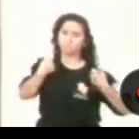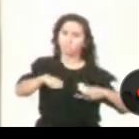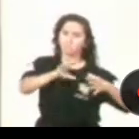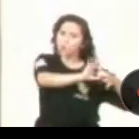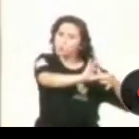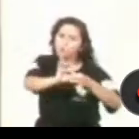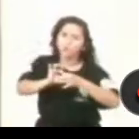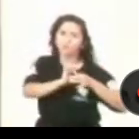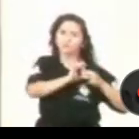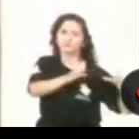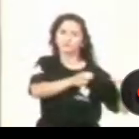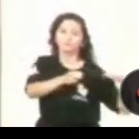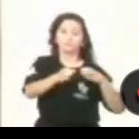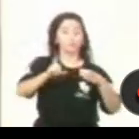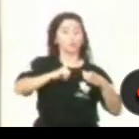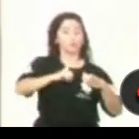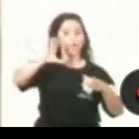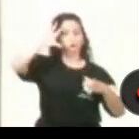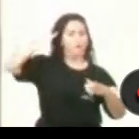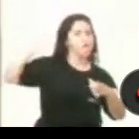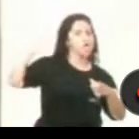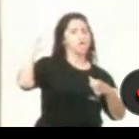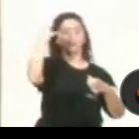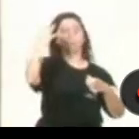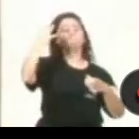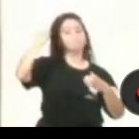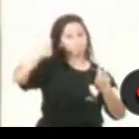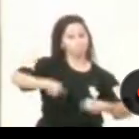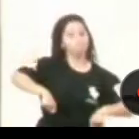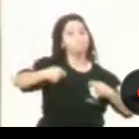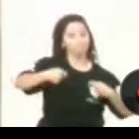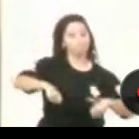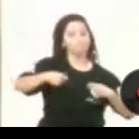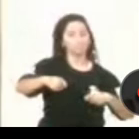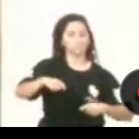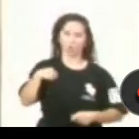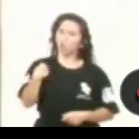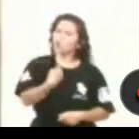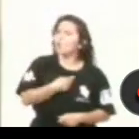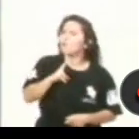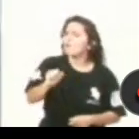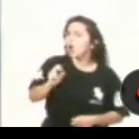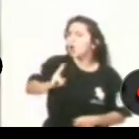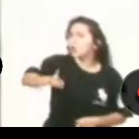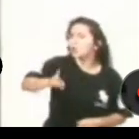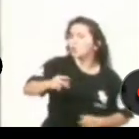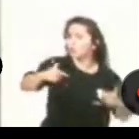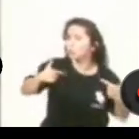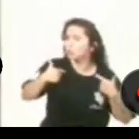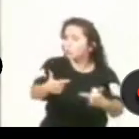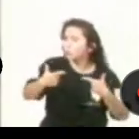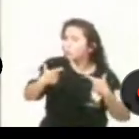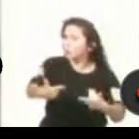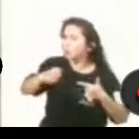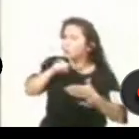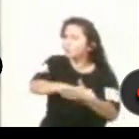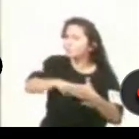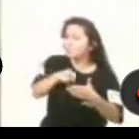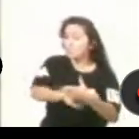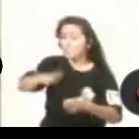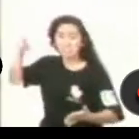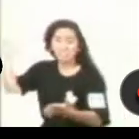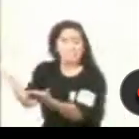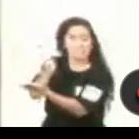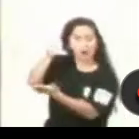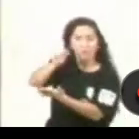a gente tem aqui uma decisão para tomar. A gente vai continuar esta luta e tirar essas crianças da mão